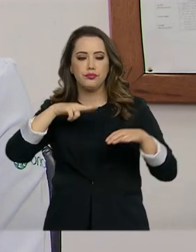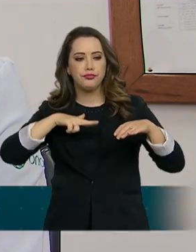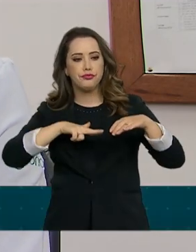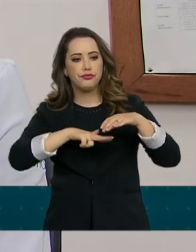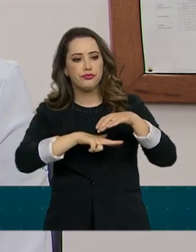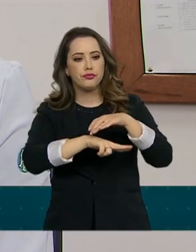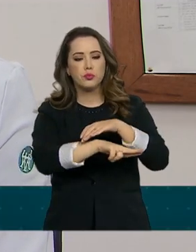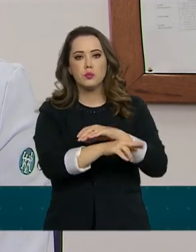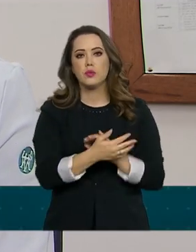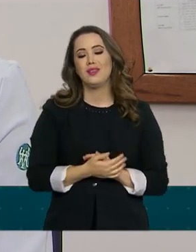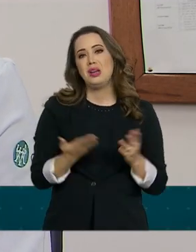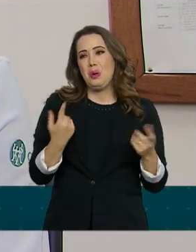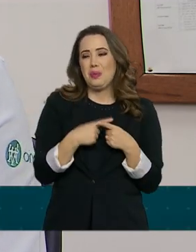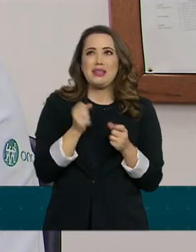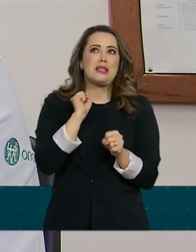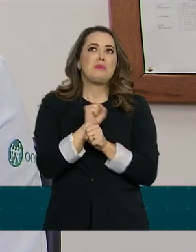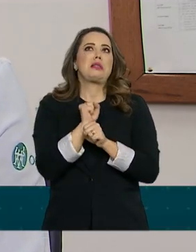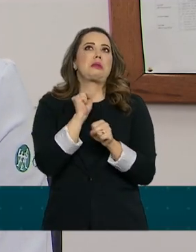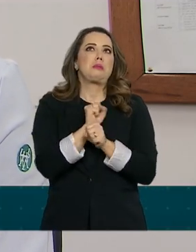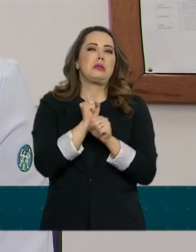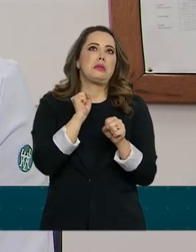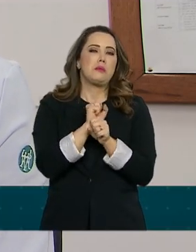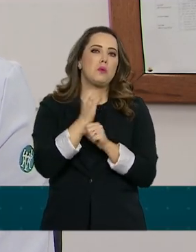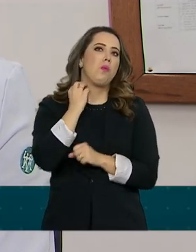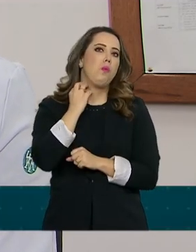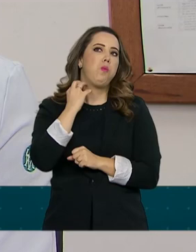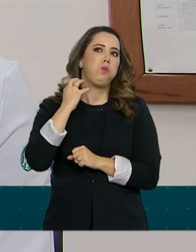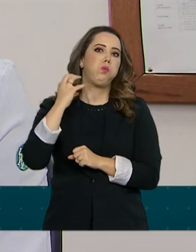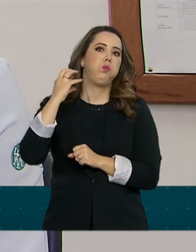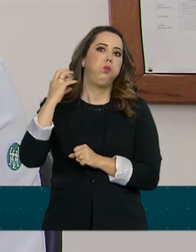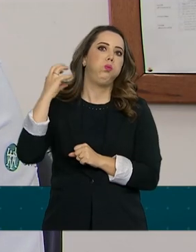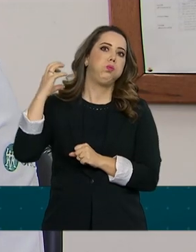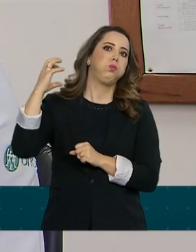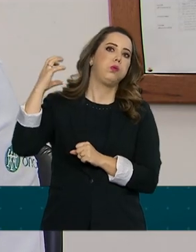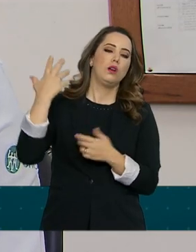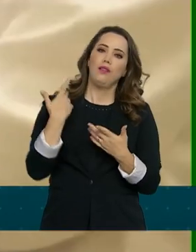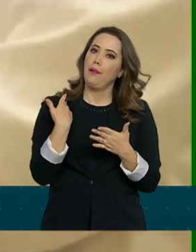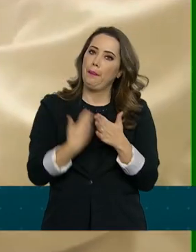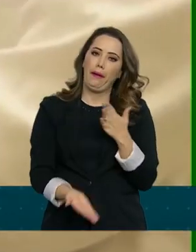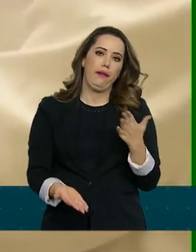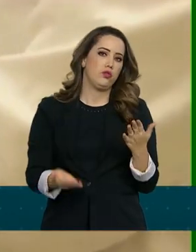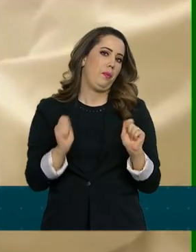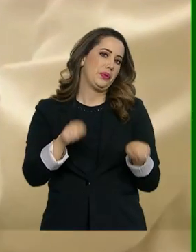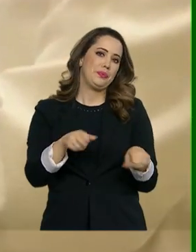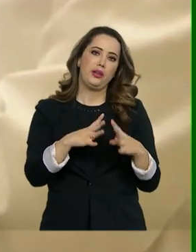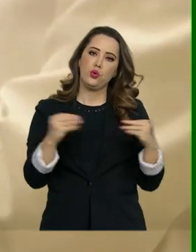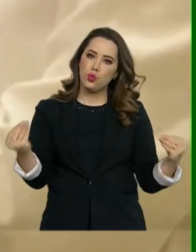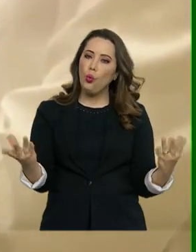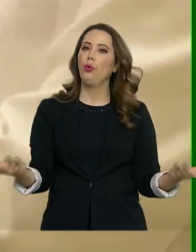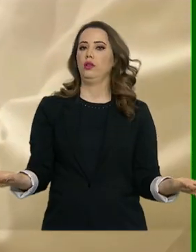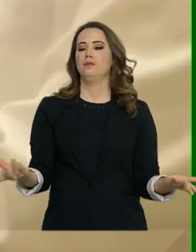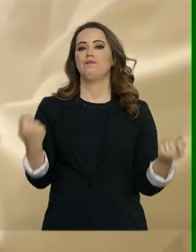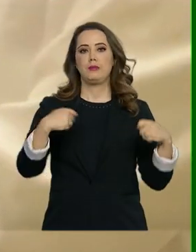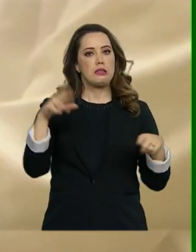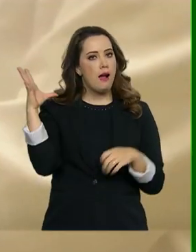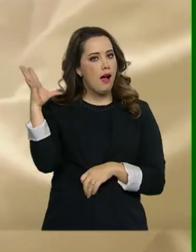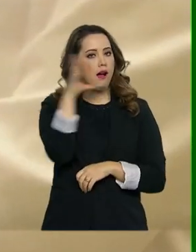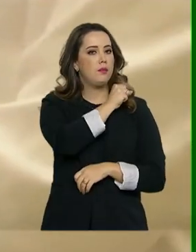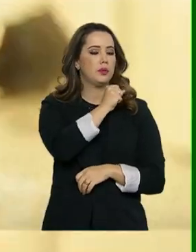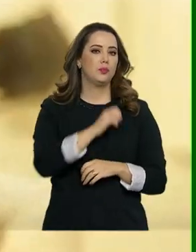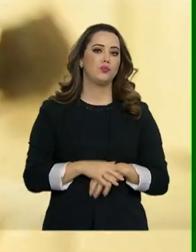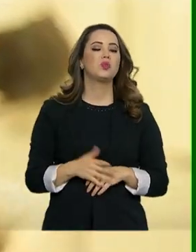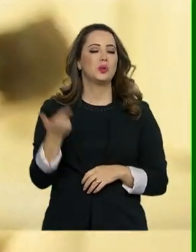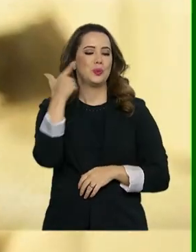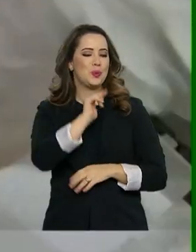vai crescendo progredindo no eo paciente pode perder a possibilidade de cura e as conquistas nessa área não param por